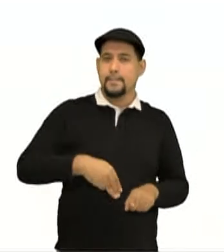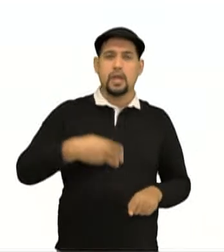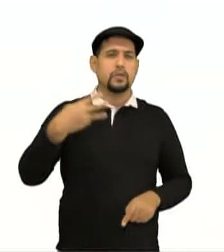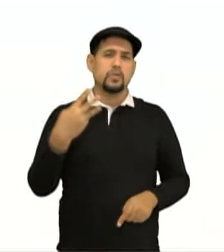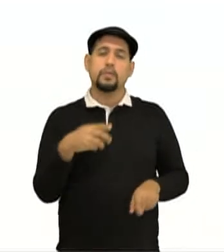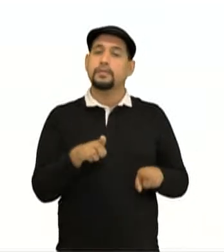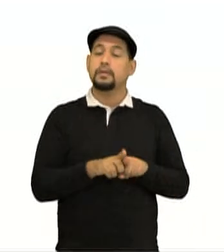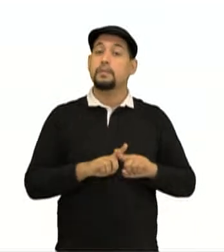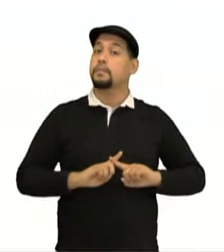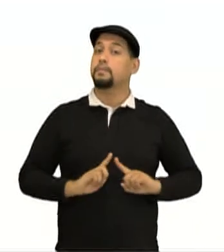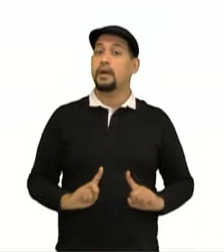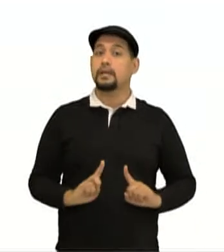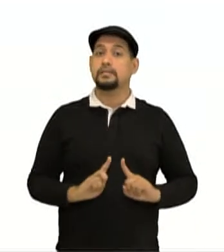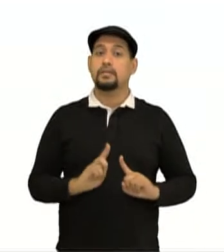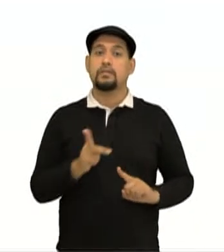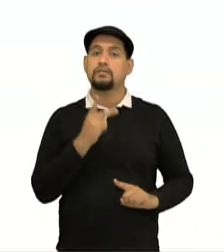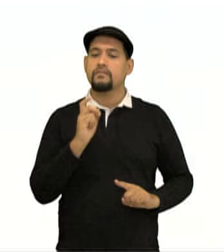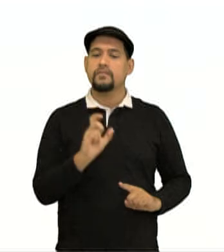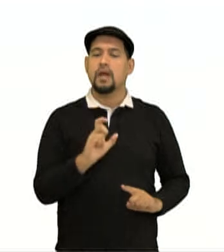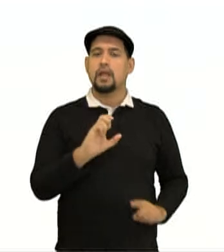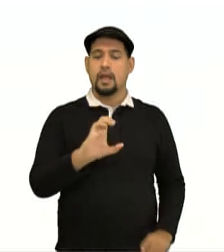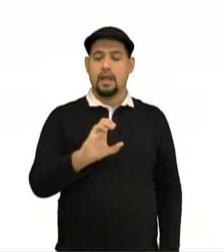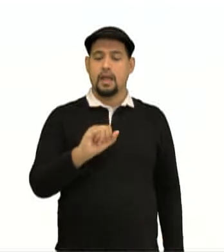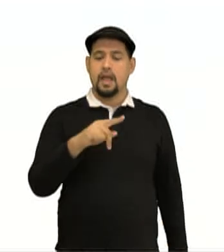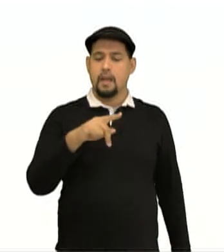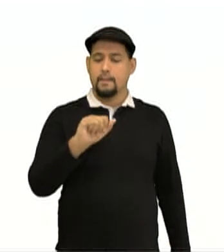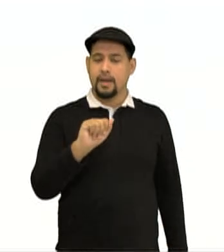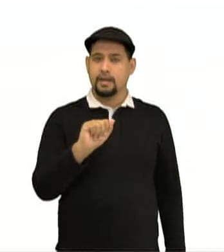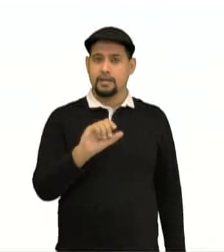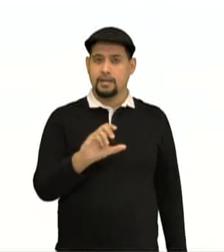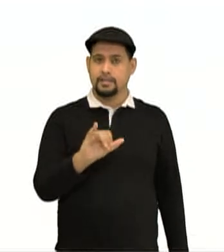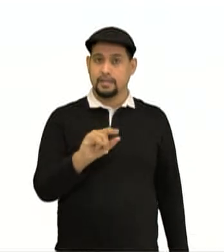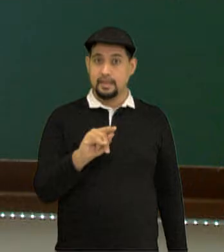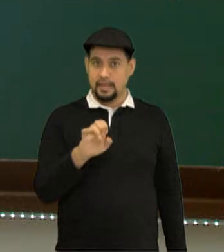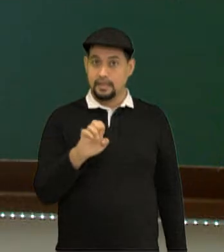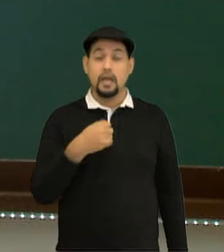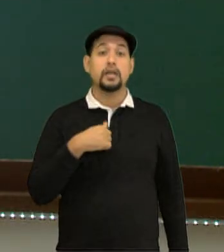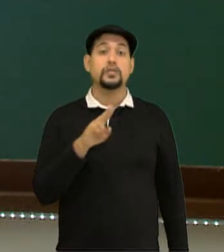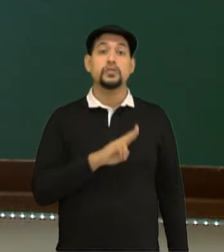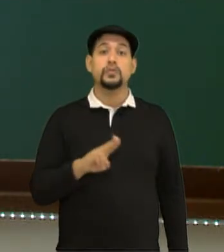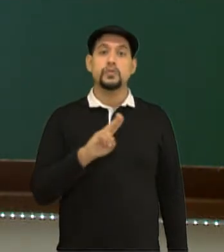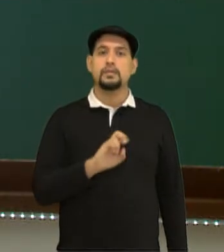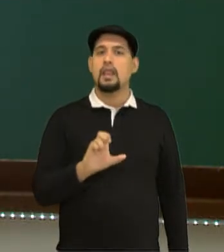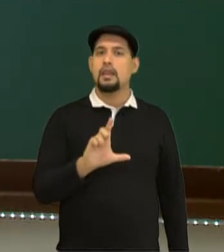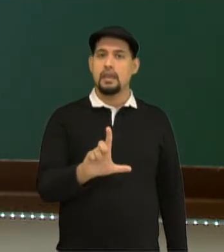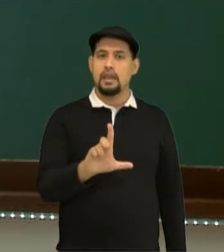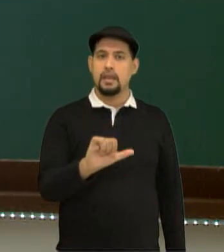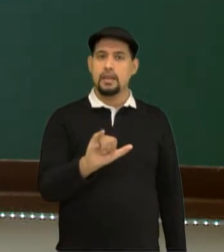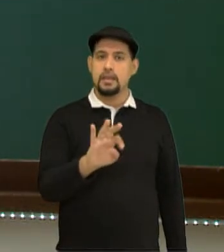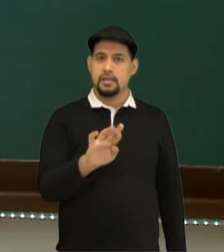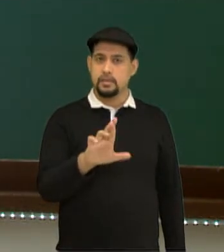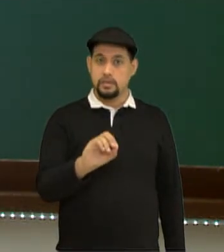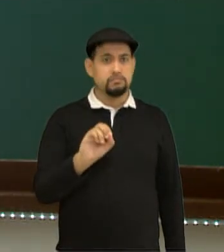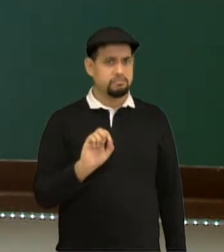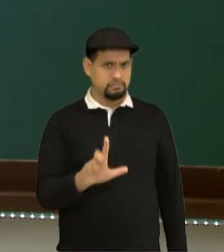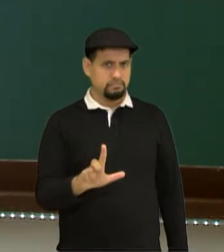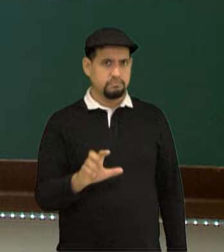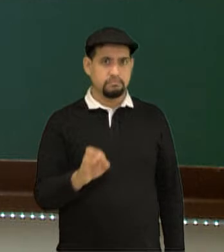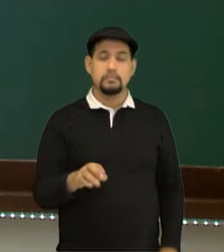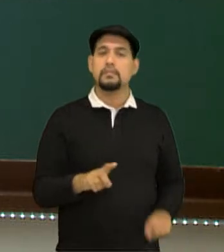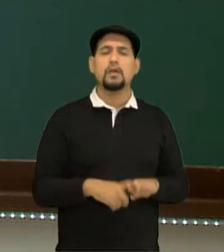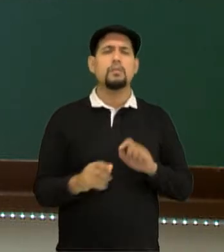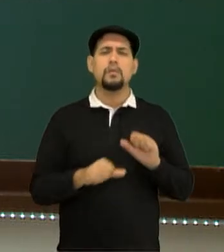volume. Só que quando a gente fala em capacidade, normalmente a gente usa o conceito de litro, tá? Então, como que a gente transforma